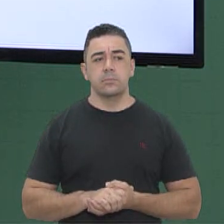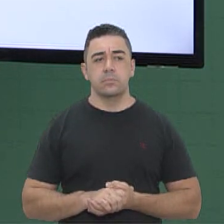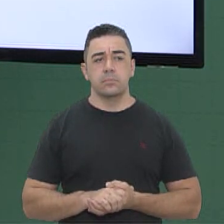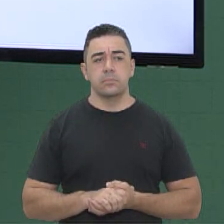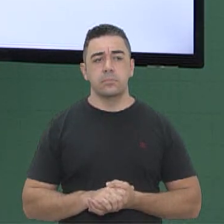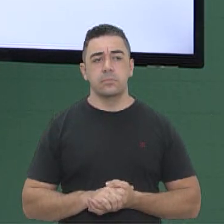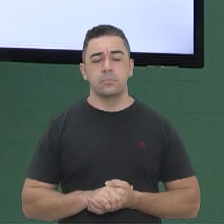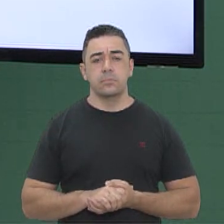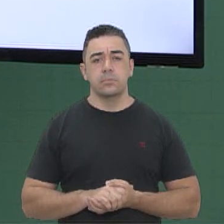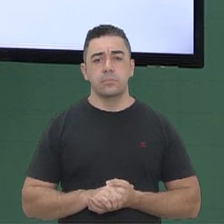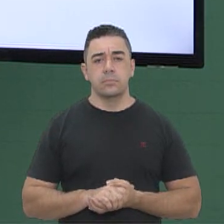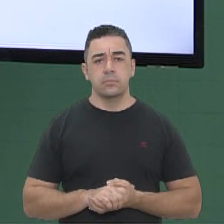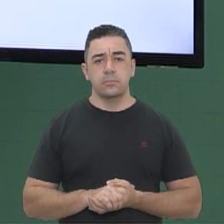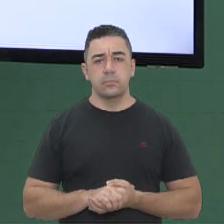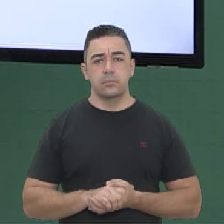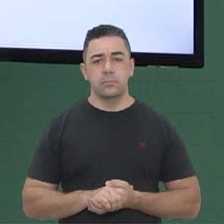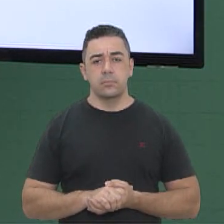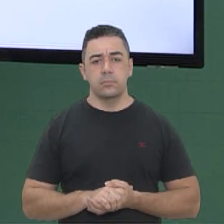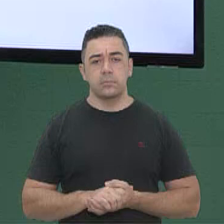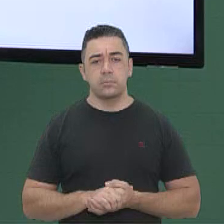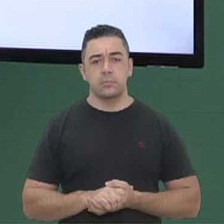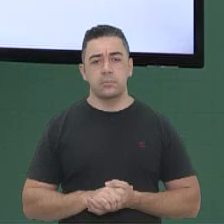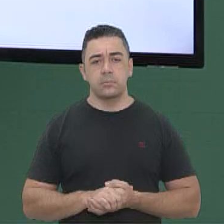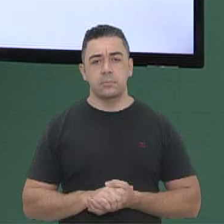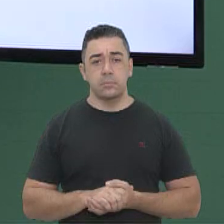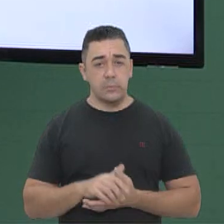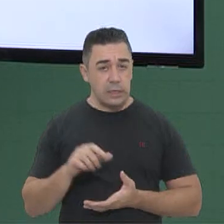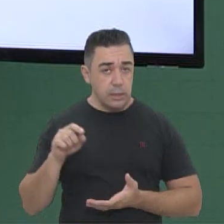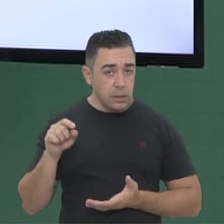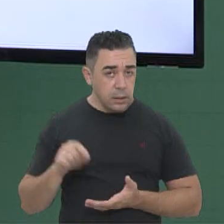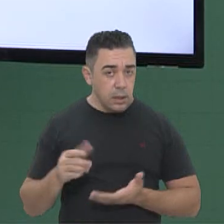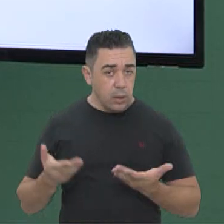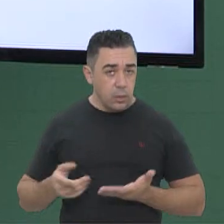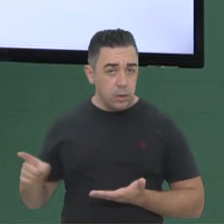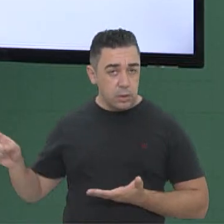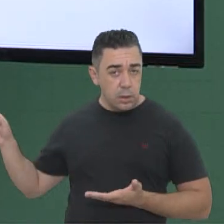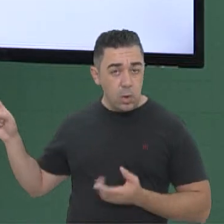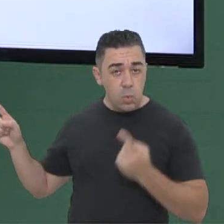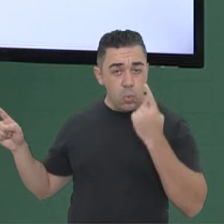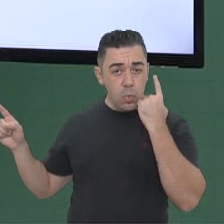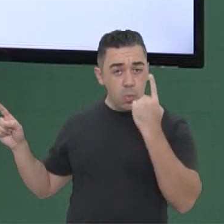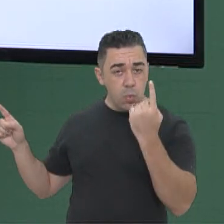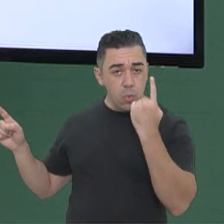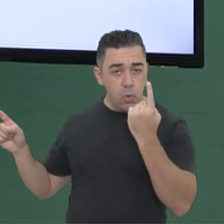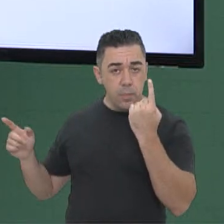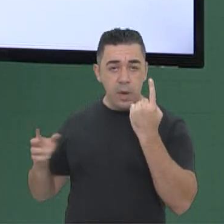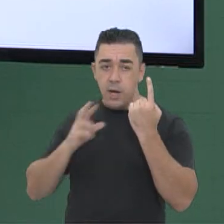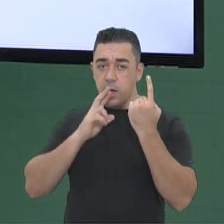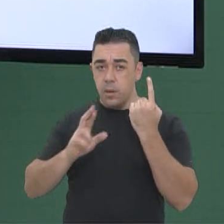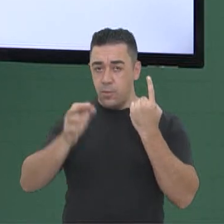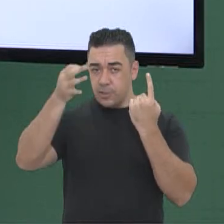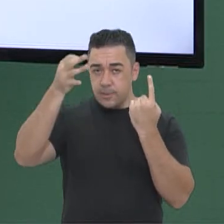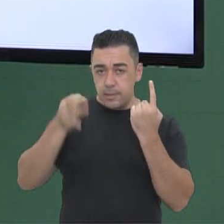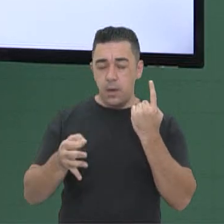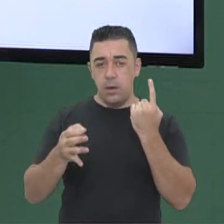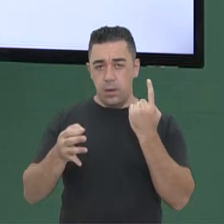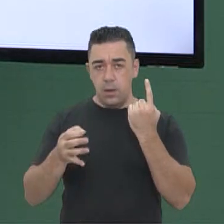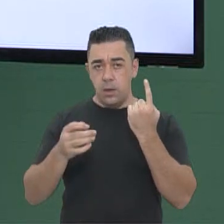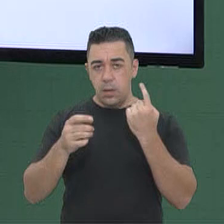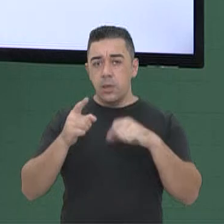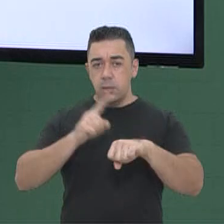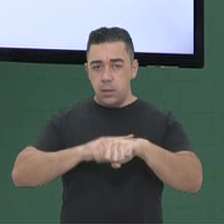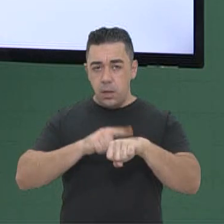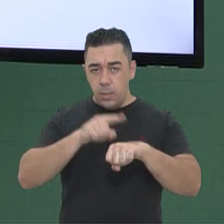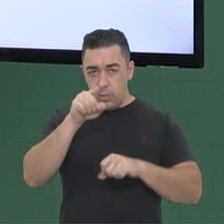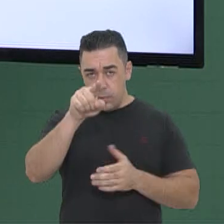definem, descrevem, informam. Aqui somente uma delas é a alternativa correta. Vou dar mais